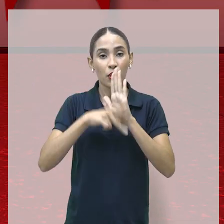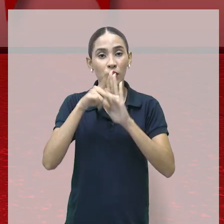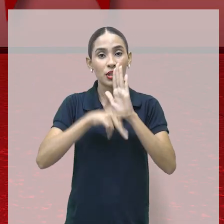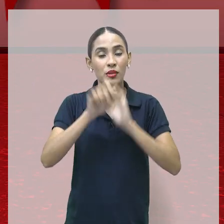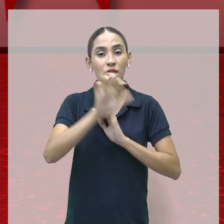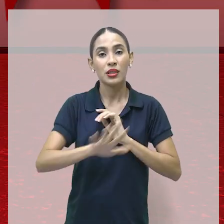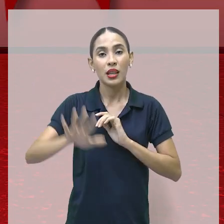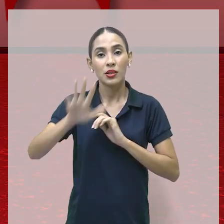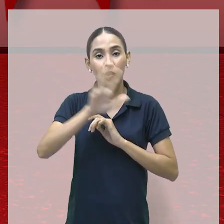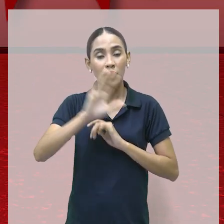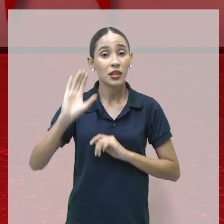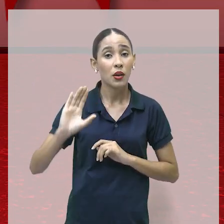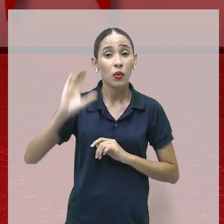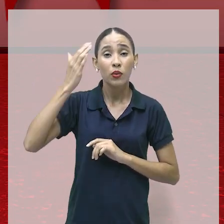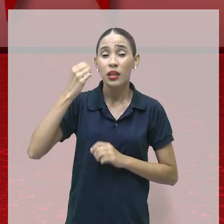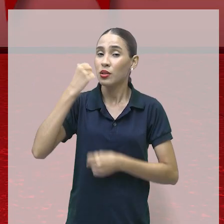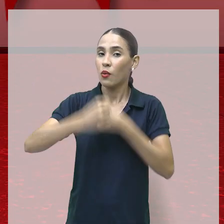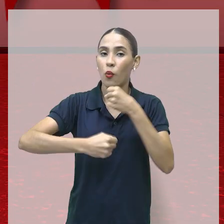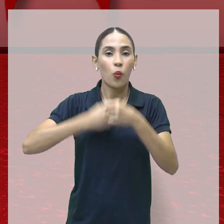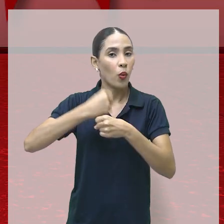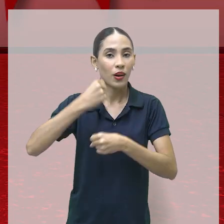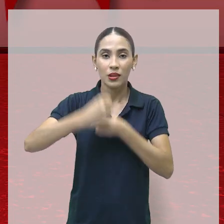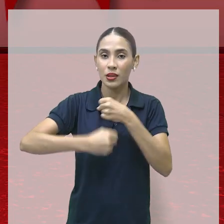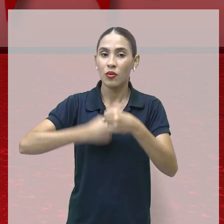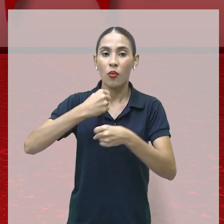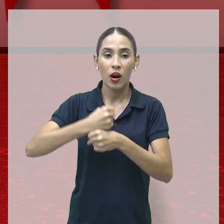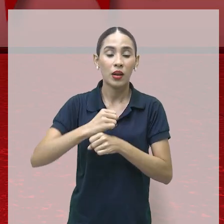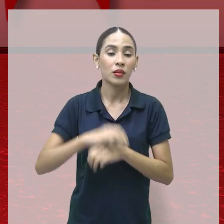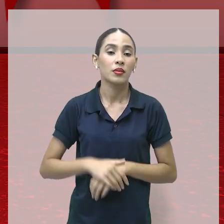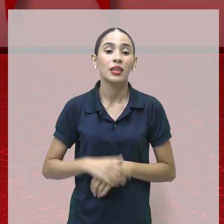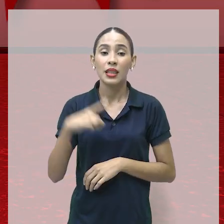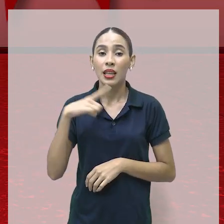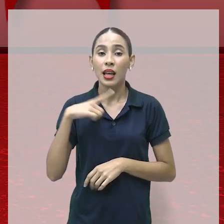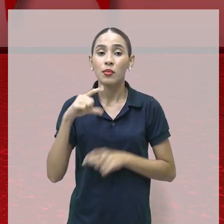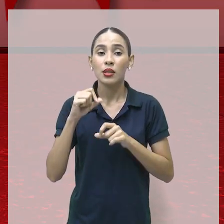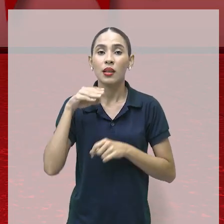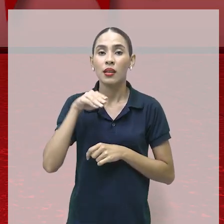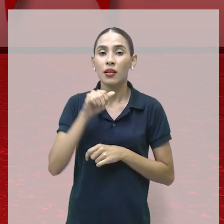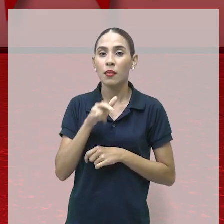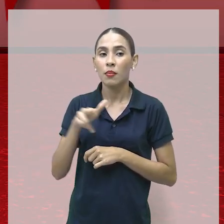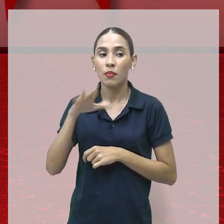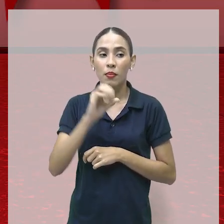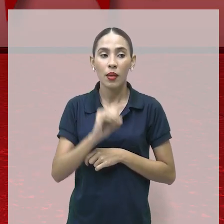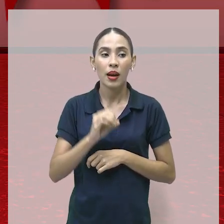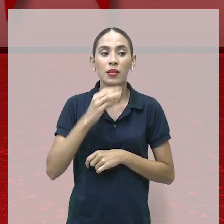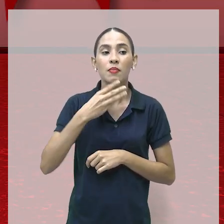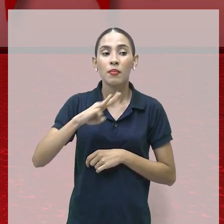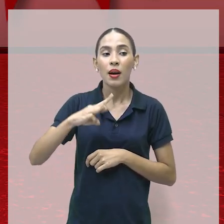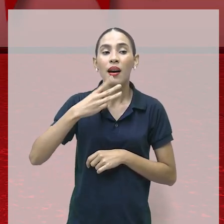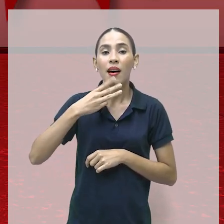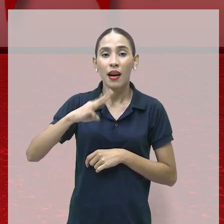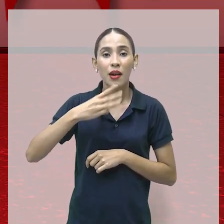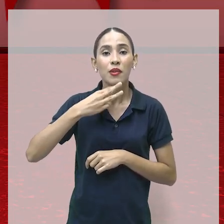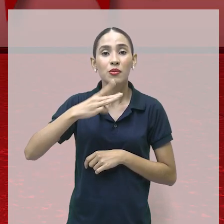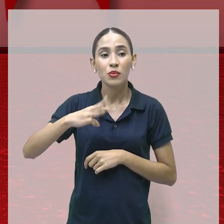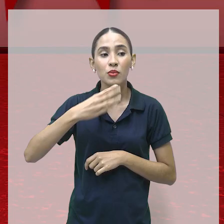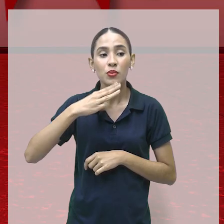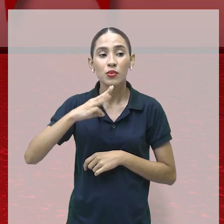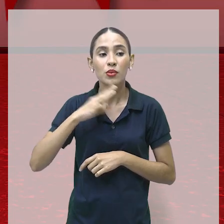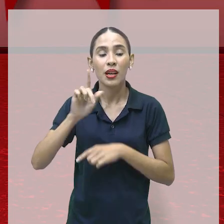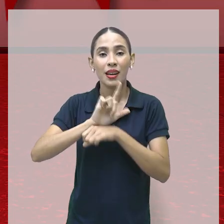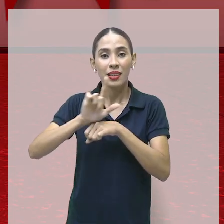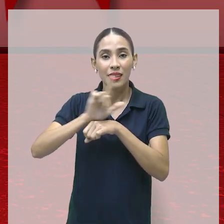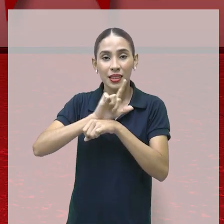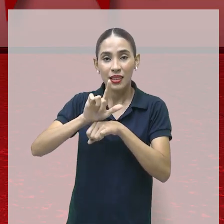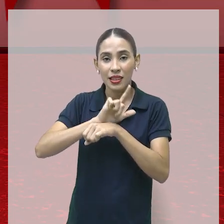nacionais que acontecem todos os anos. Né? A gente observa aqui o Março Lilás. No mês de março existem campanhas